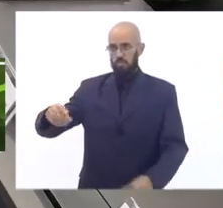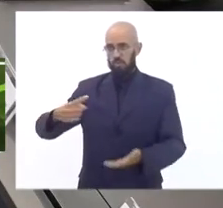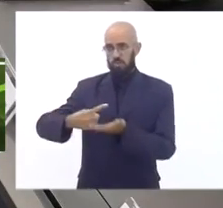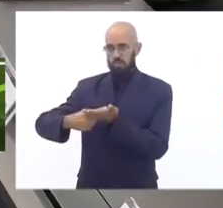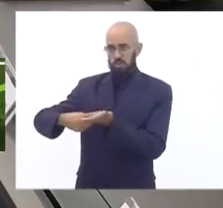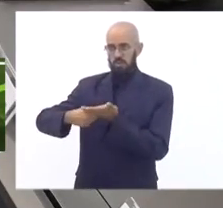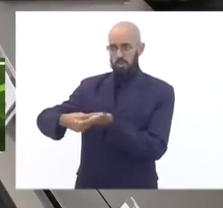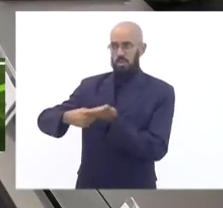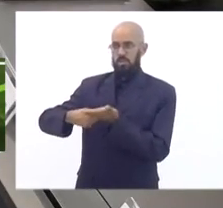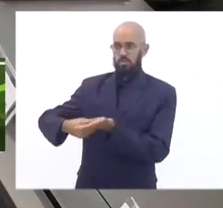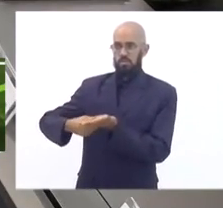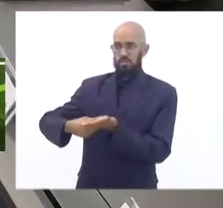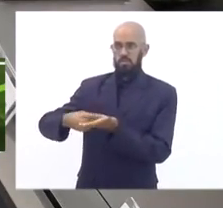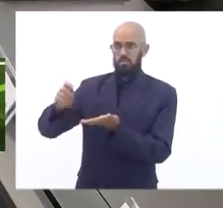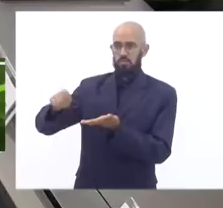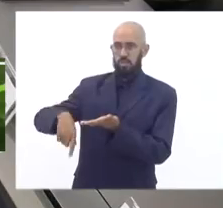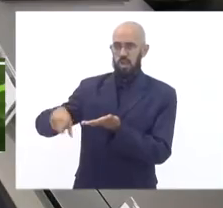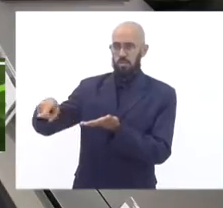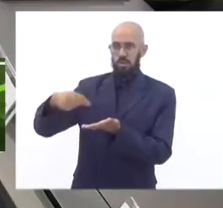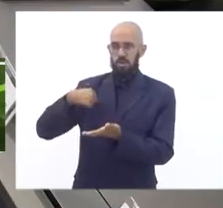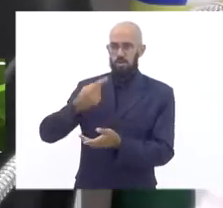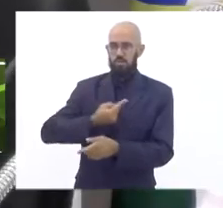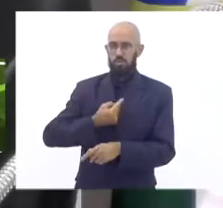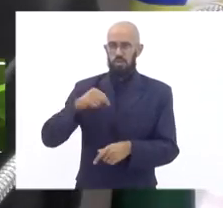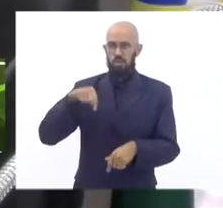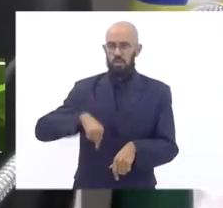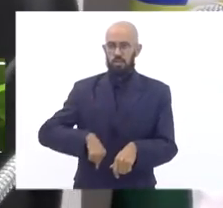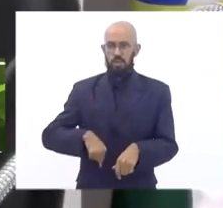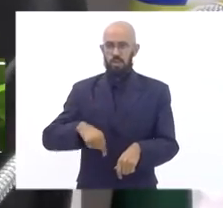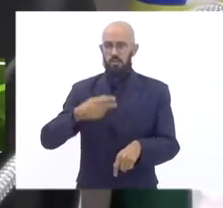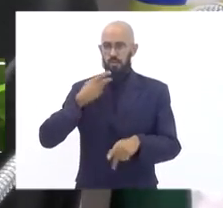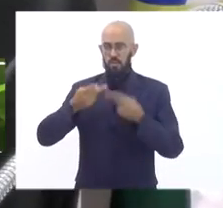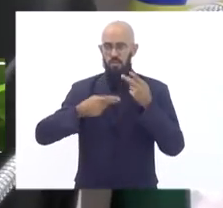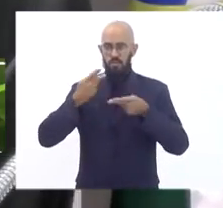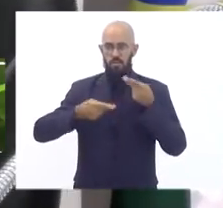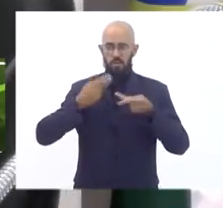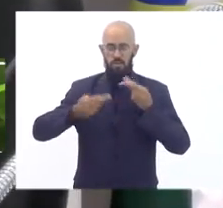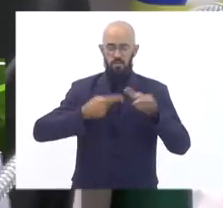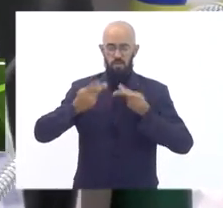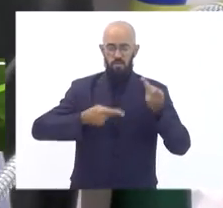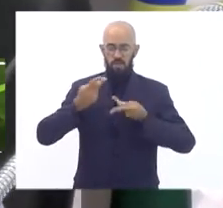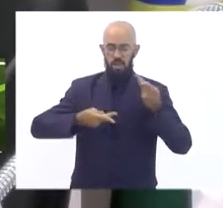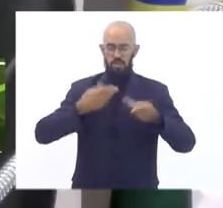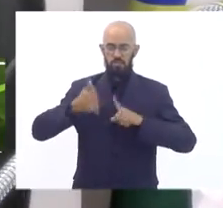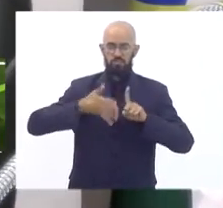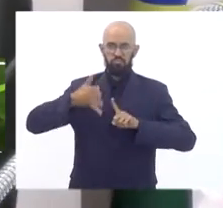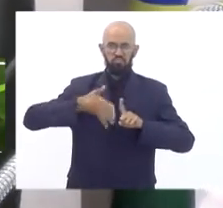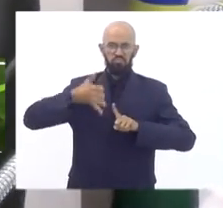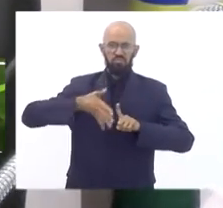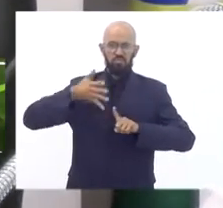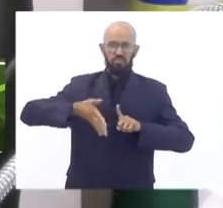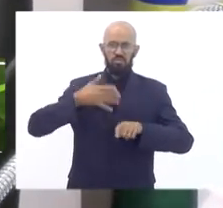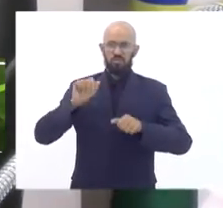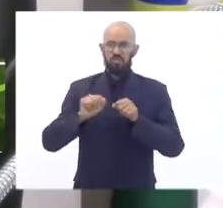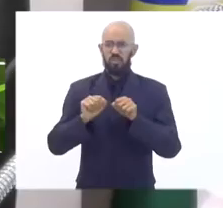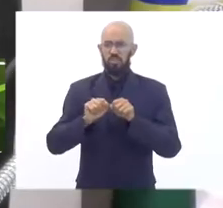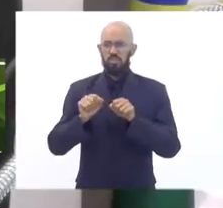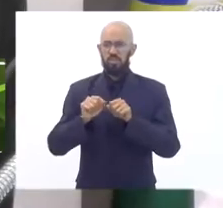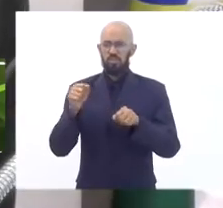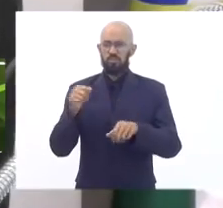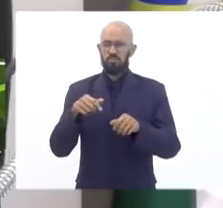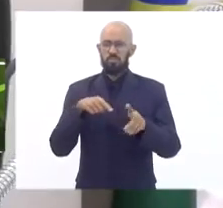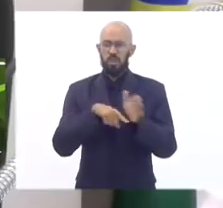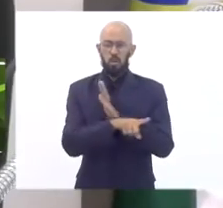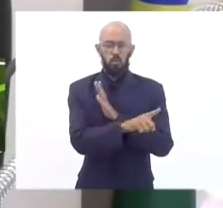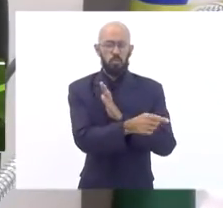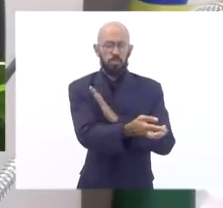de forma alguma, a gente estar ficando aqui falando, fazendo pronunciamento, fazendo intervenções, se